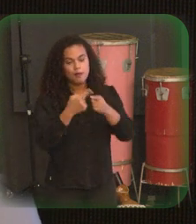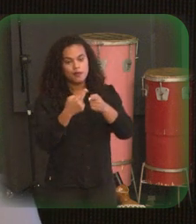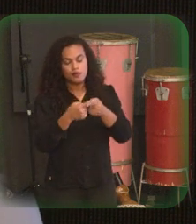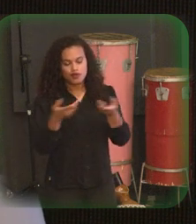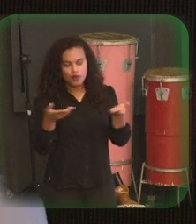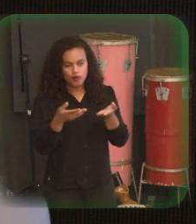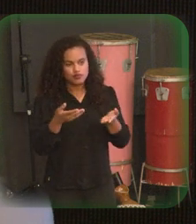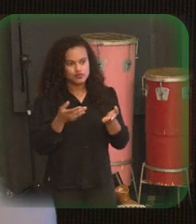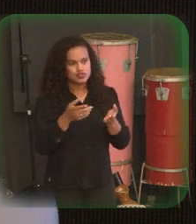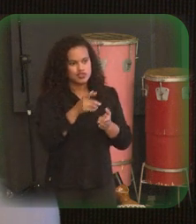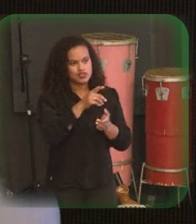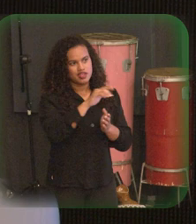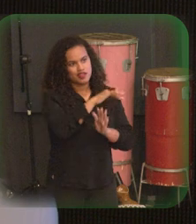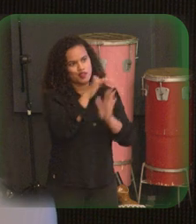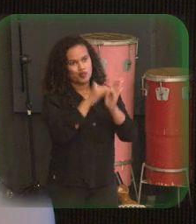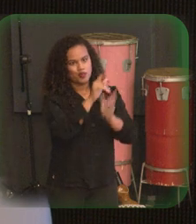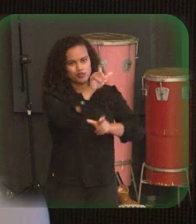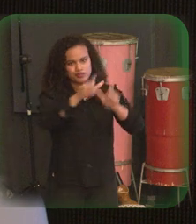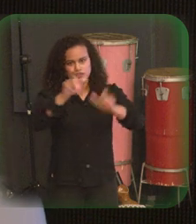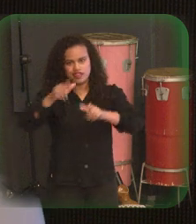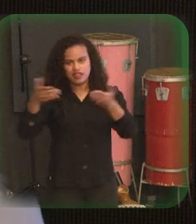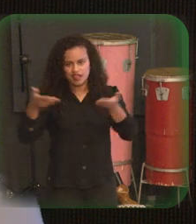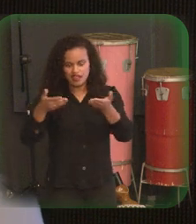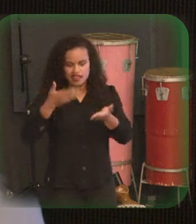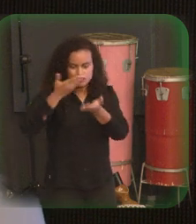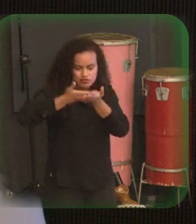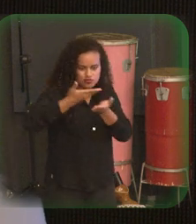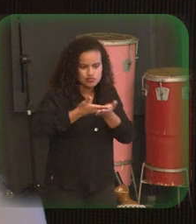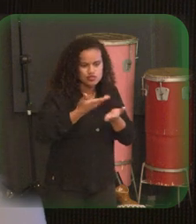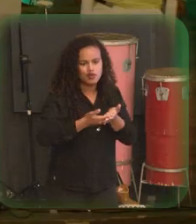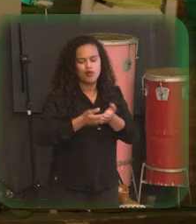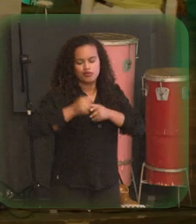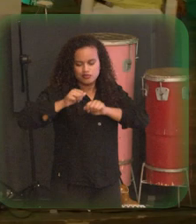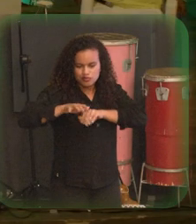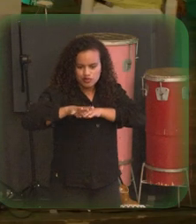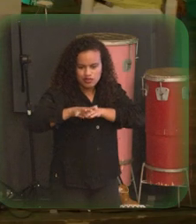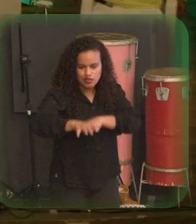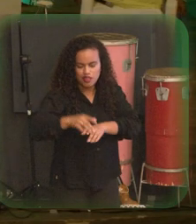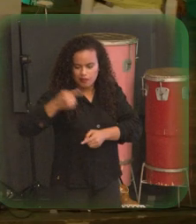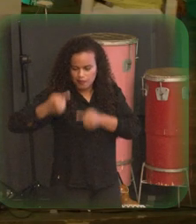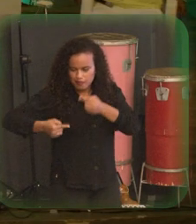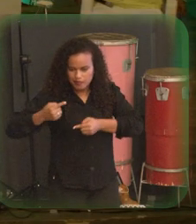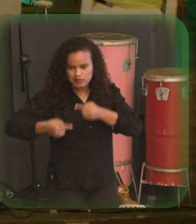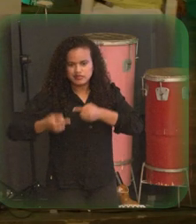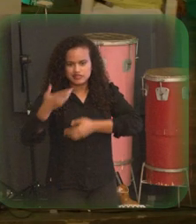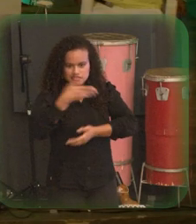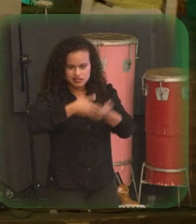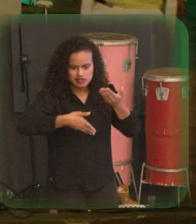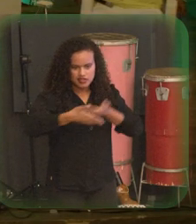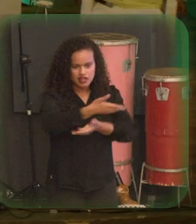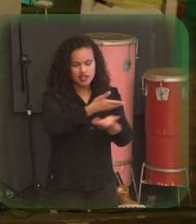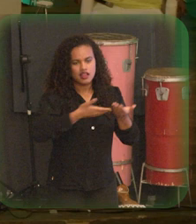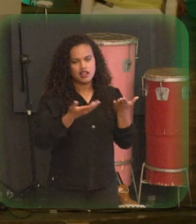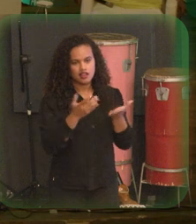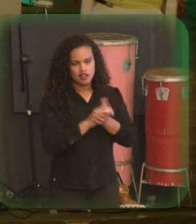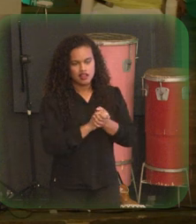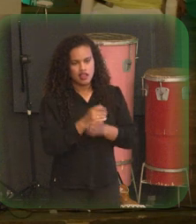são estudiosos, são ativistas, né, são políticos, conhecem perfeitamente, né, todos